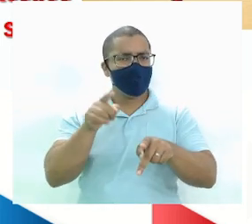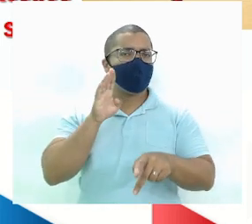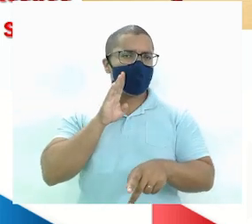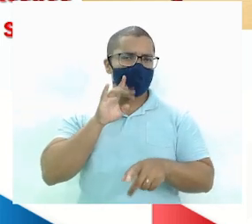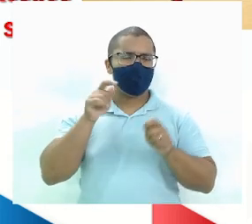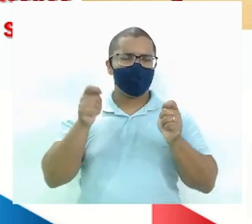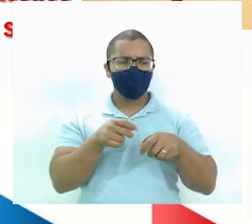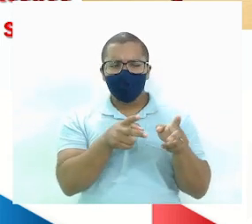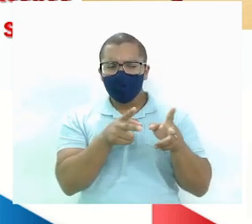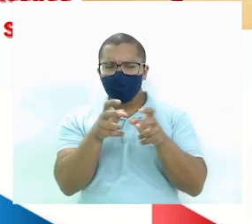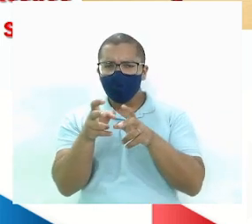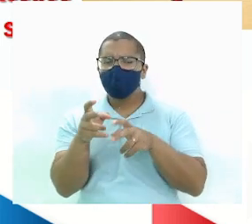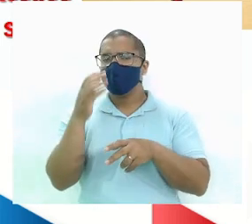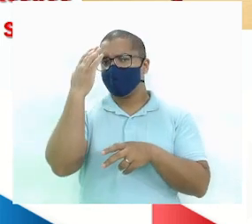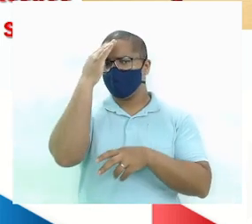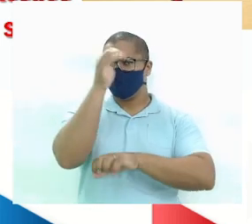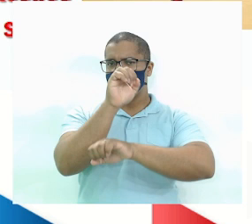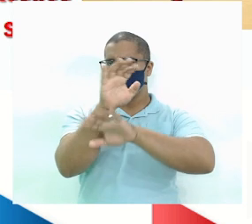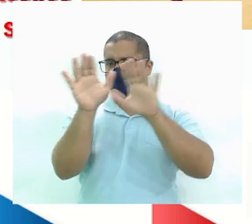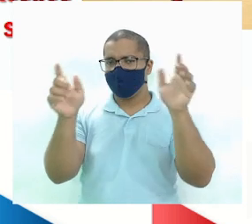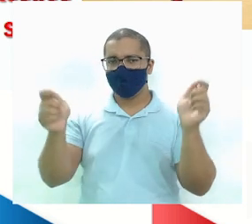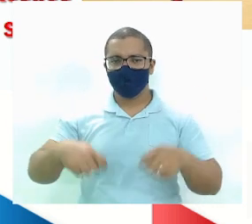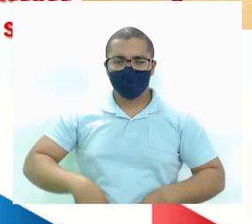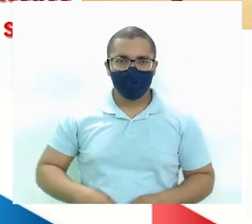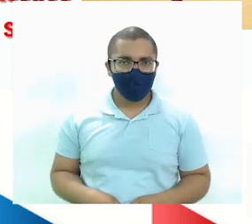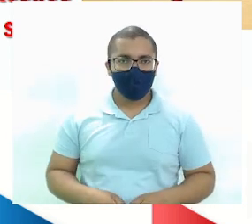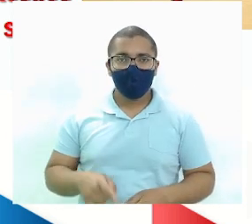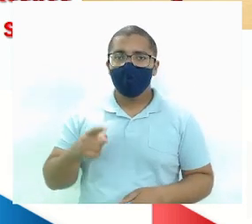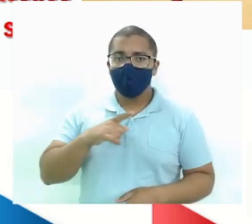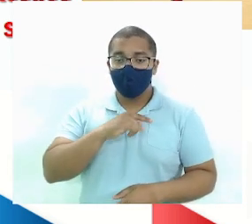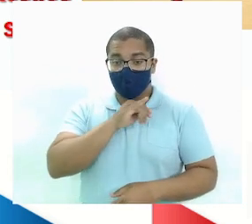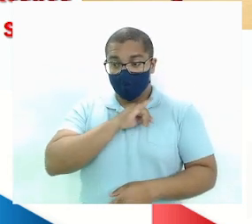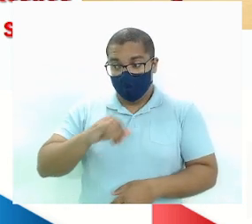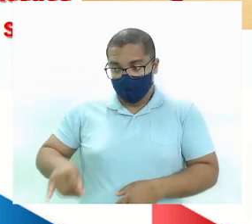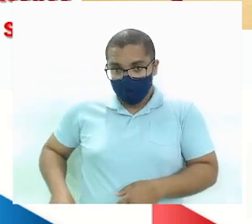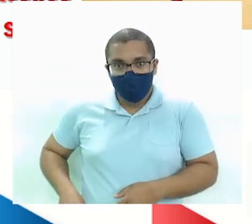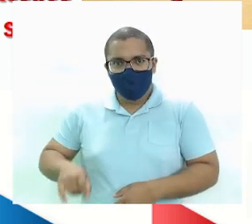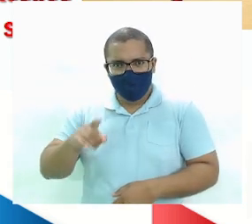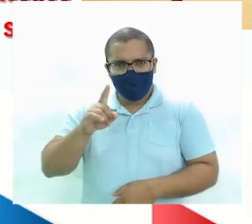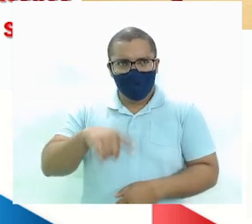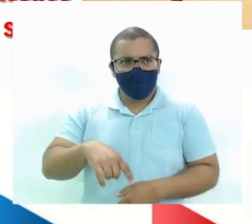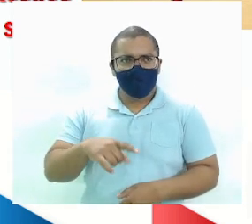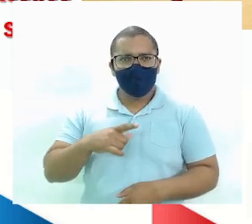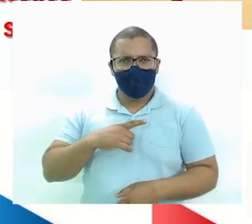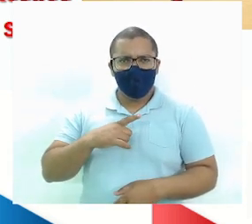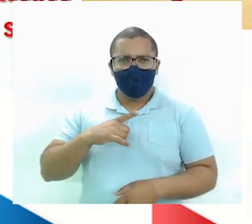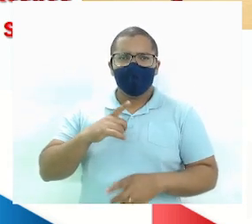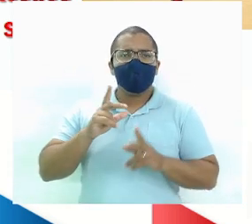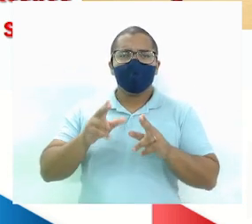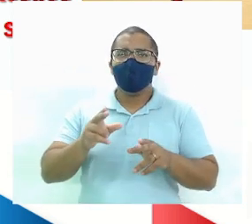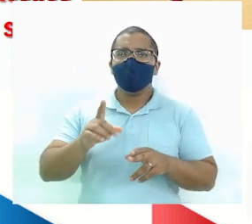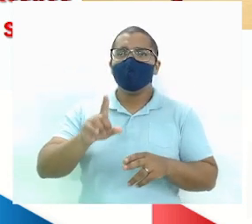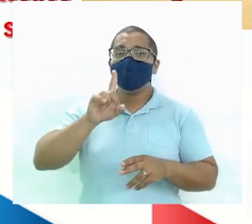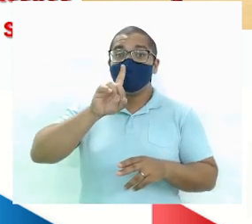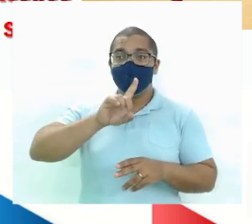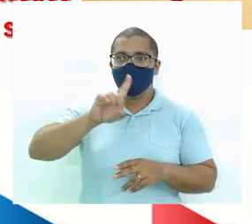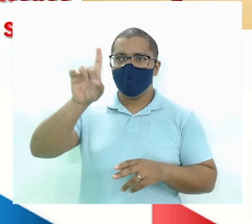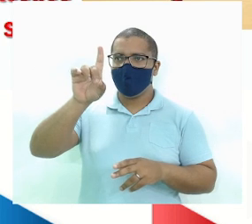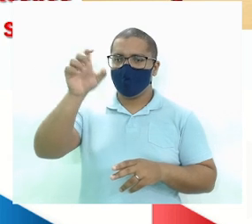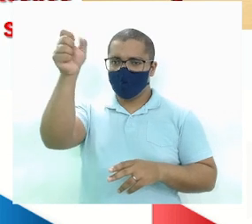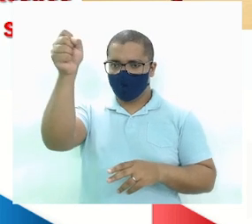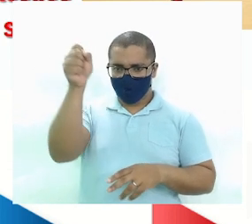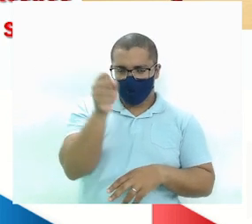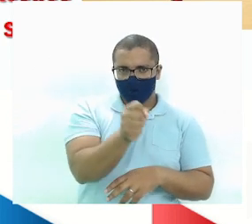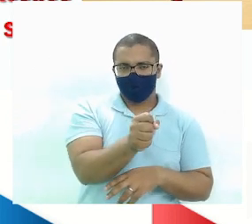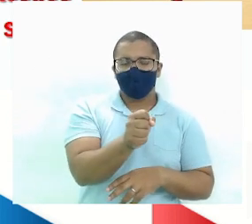astecas, o imperador não era considerado filho ou encarnação dos deuses, né? Diferente